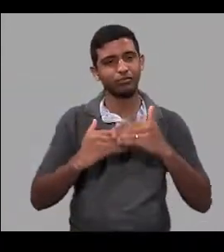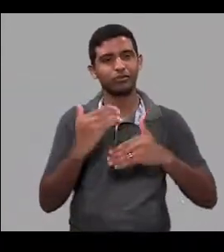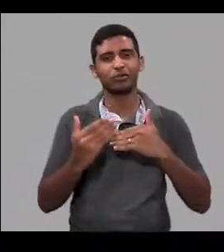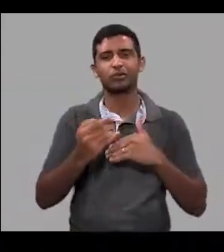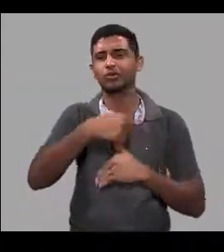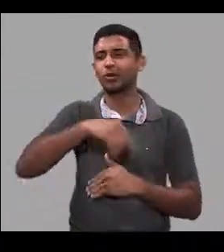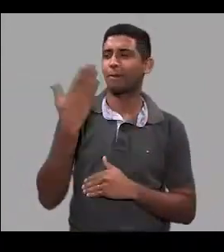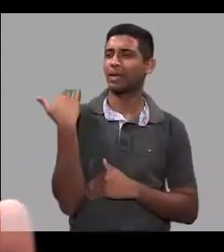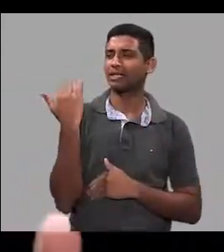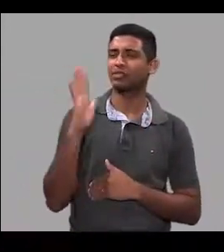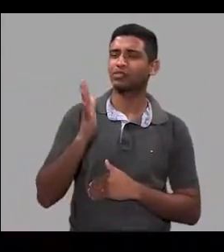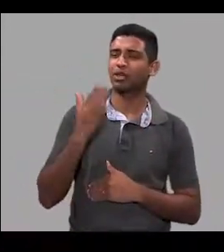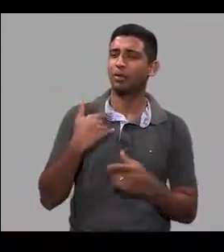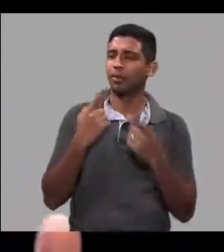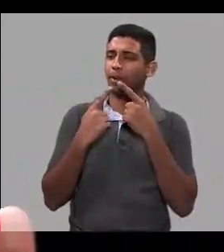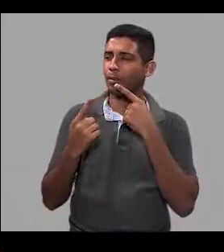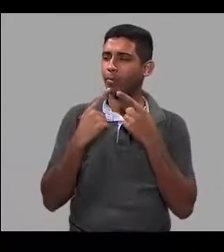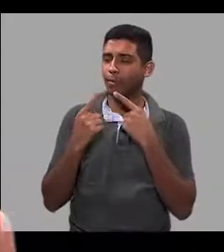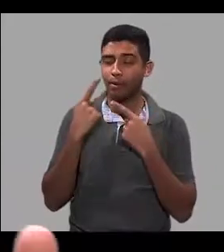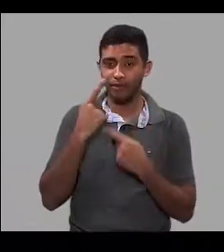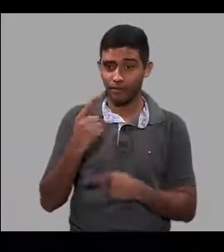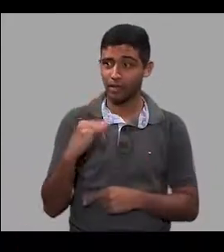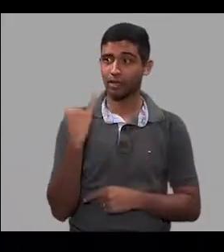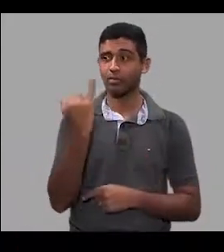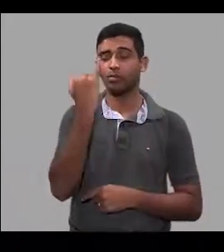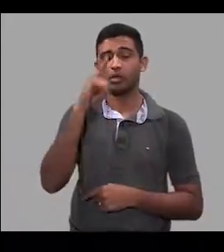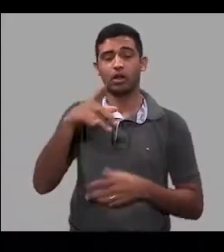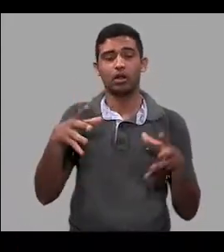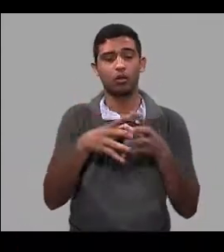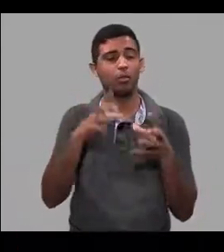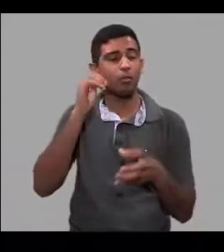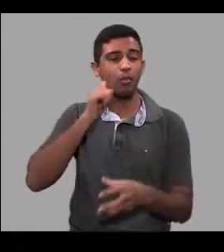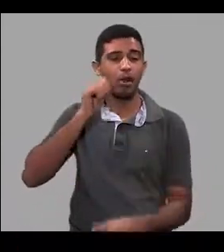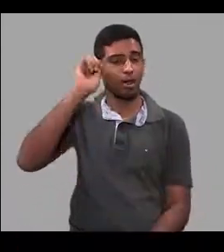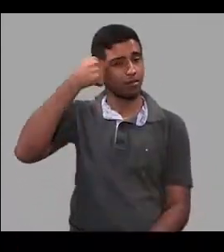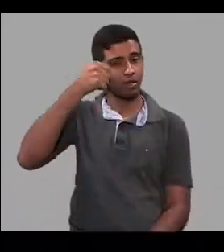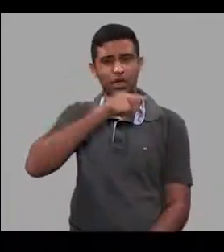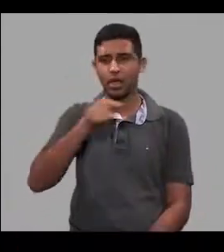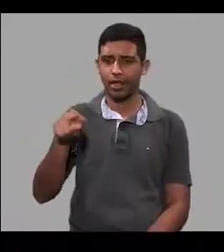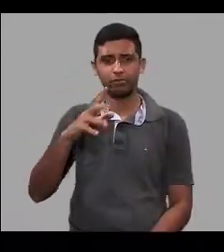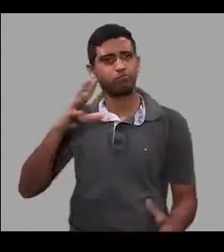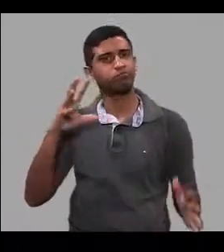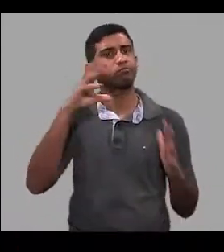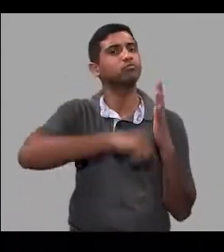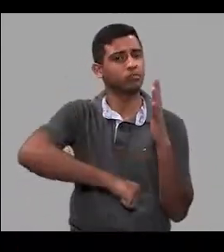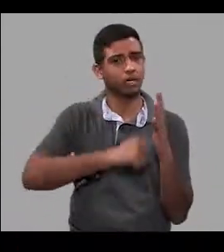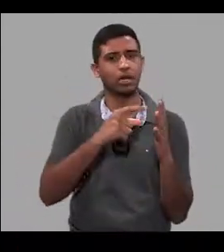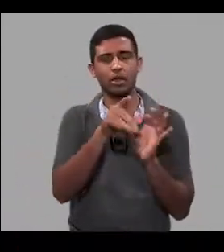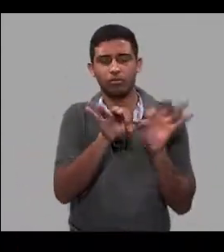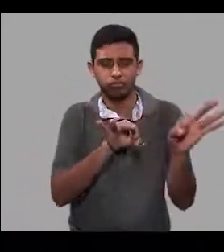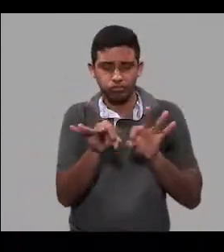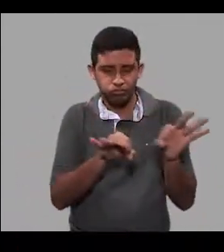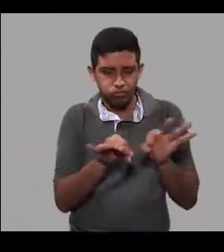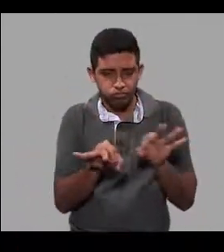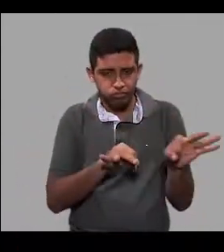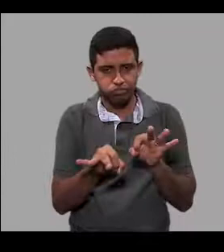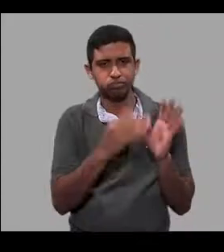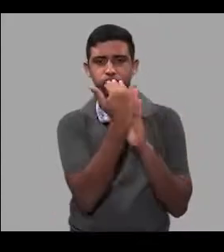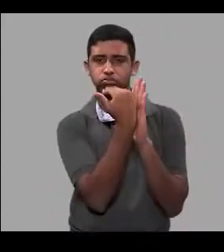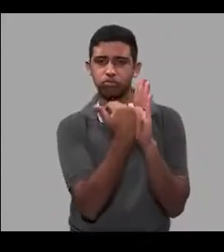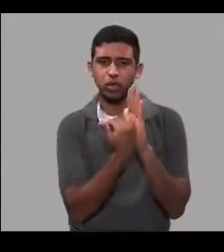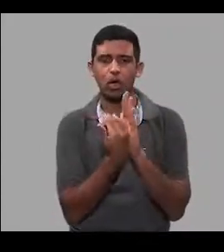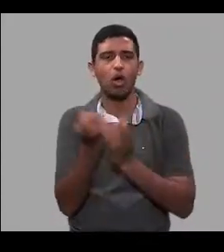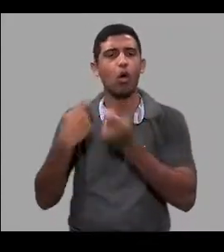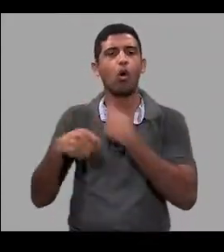já conversávamos sobre a importância de que as mulheres negras organizadas se apropriassem do processo de elaboração do